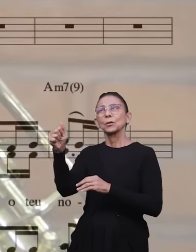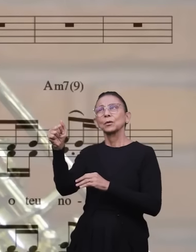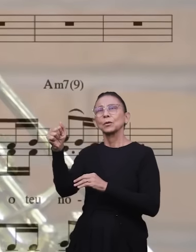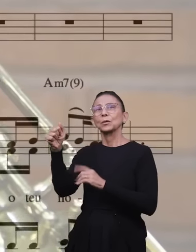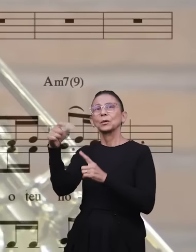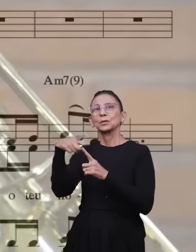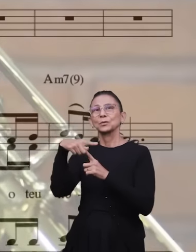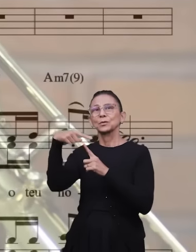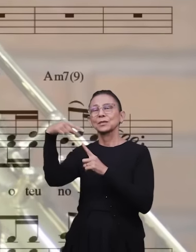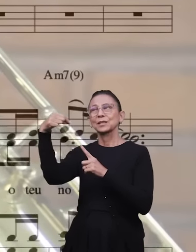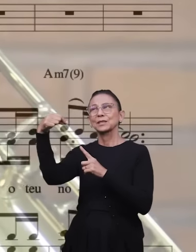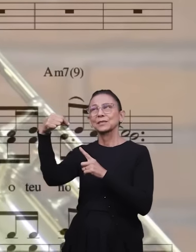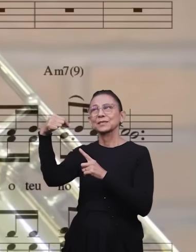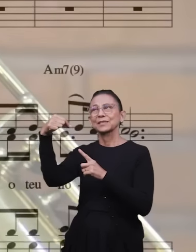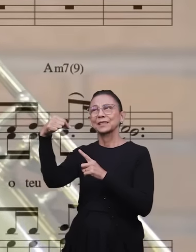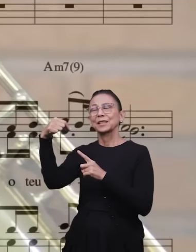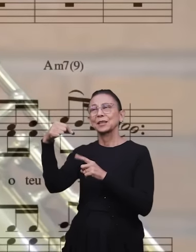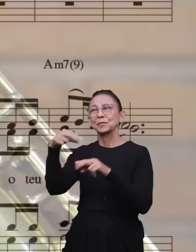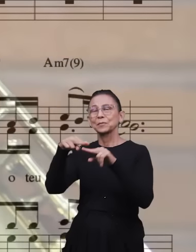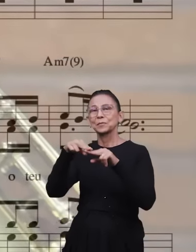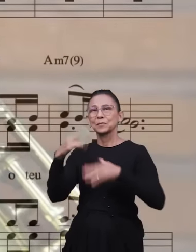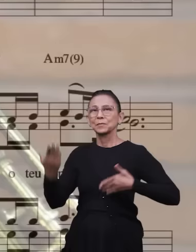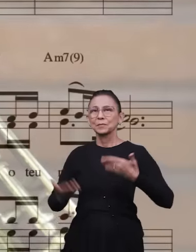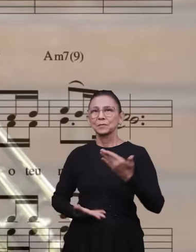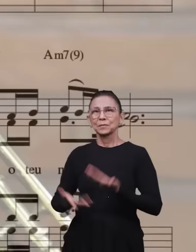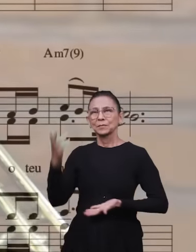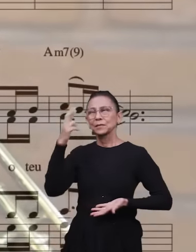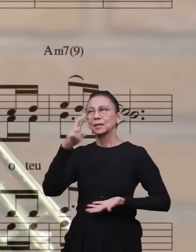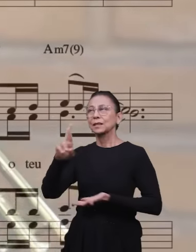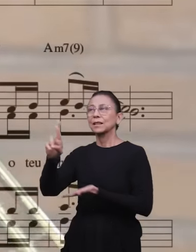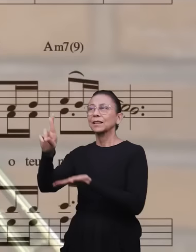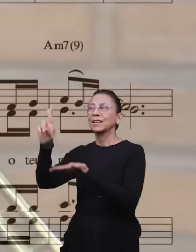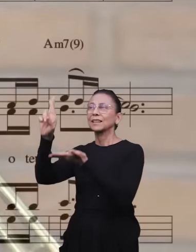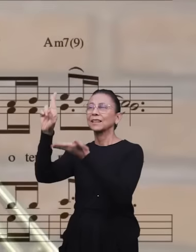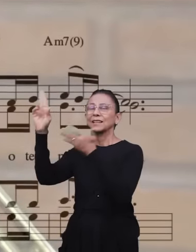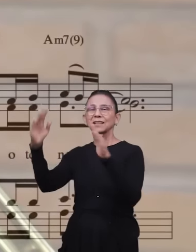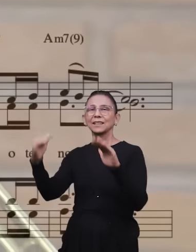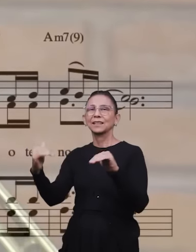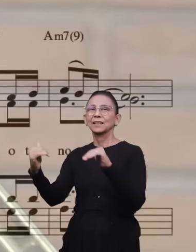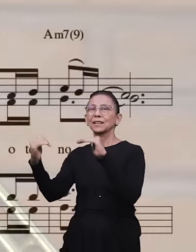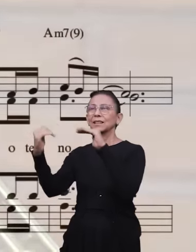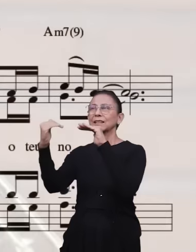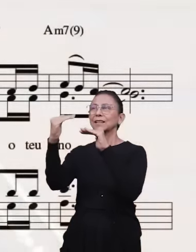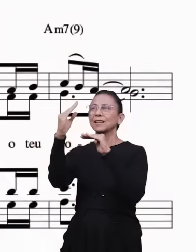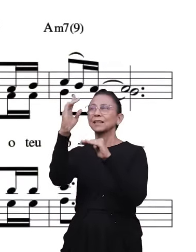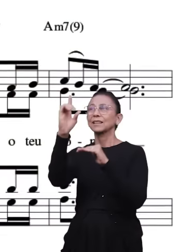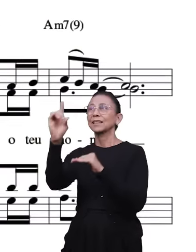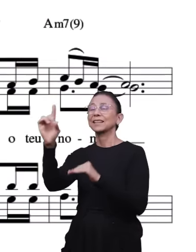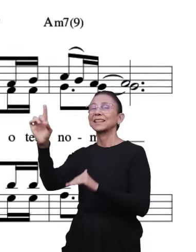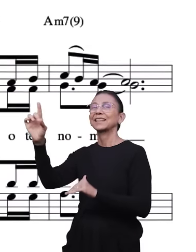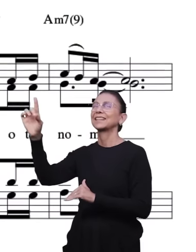pois tu nos tornaste servos teus, louvemos a